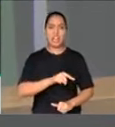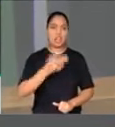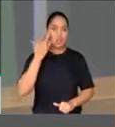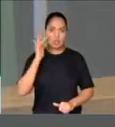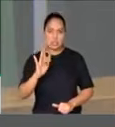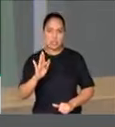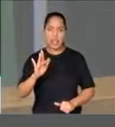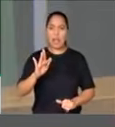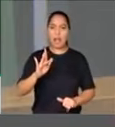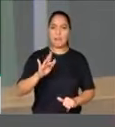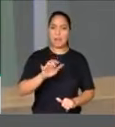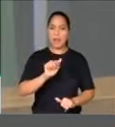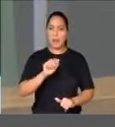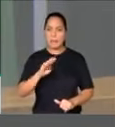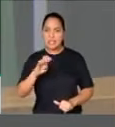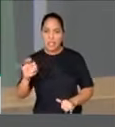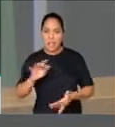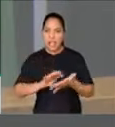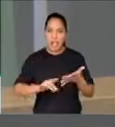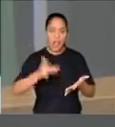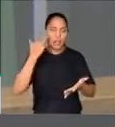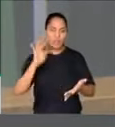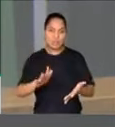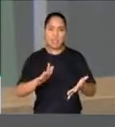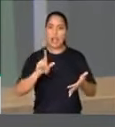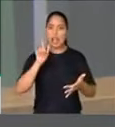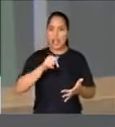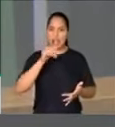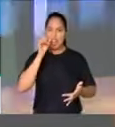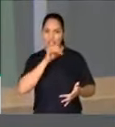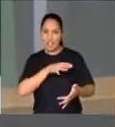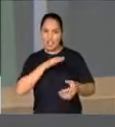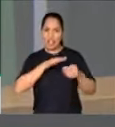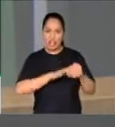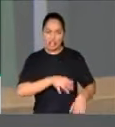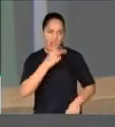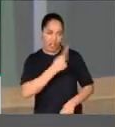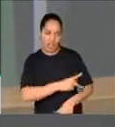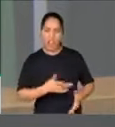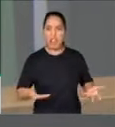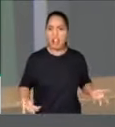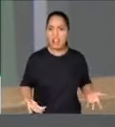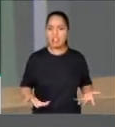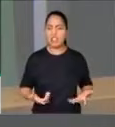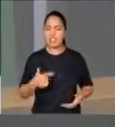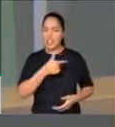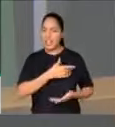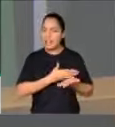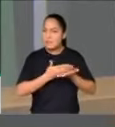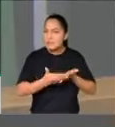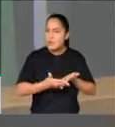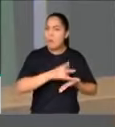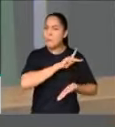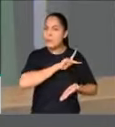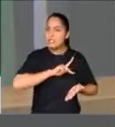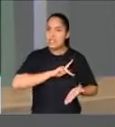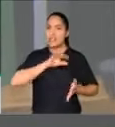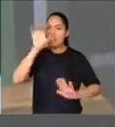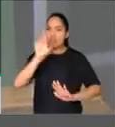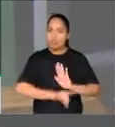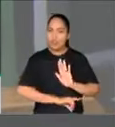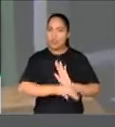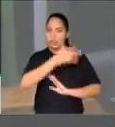de analfabeto sem estudo, ignorante, foi o presidente que começou a conquistar direito para